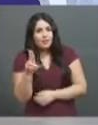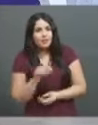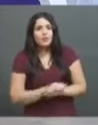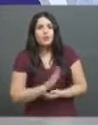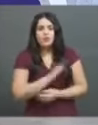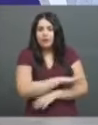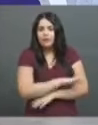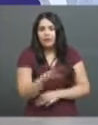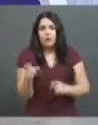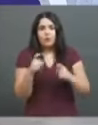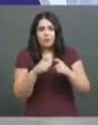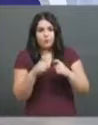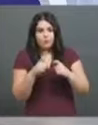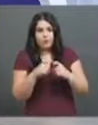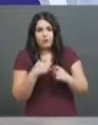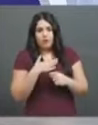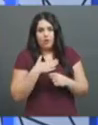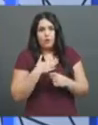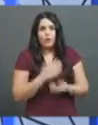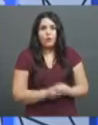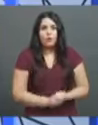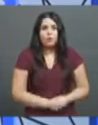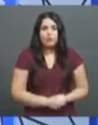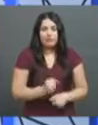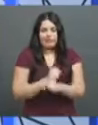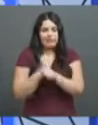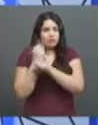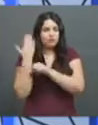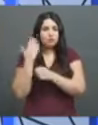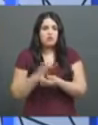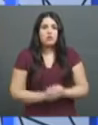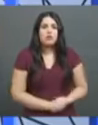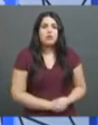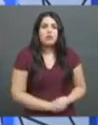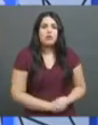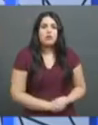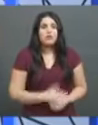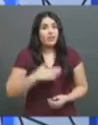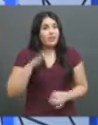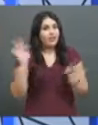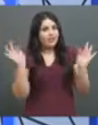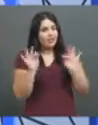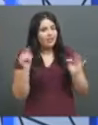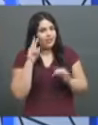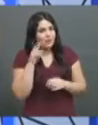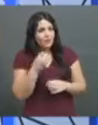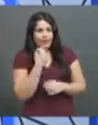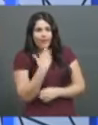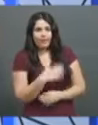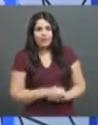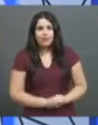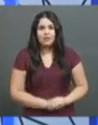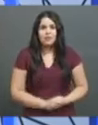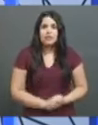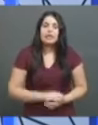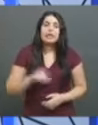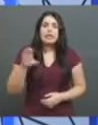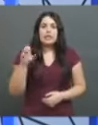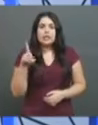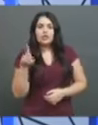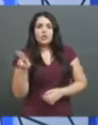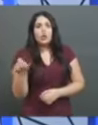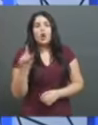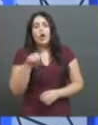de vê-lo através da reportagem. O Edu é um bom exemplo. Né, um exemplo de uma pessoa que mudou seus